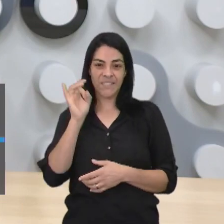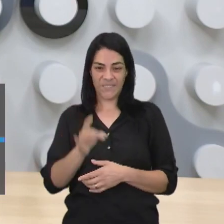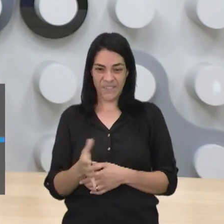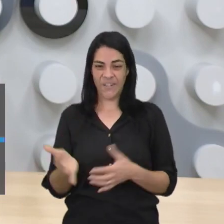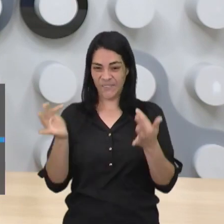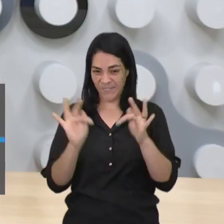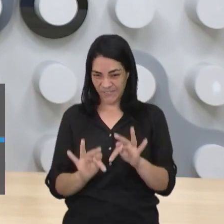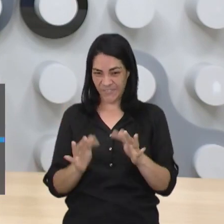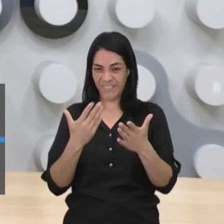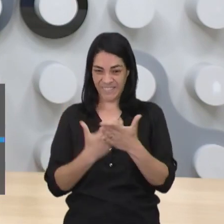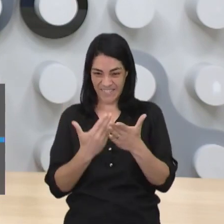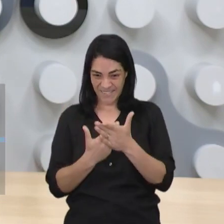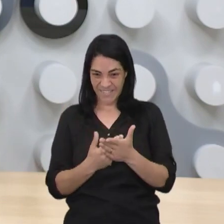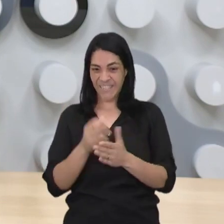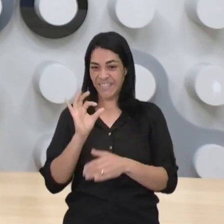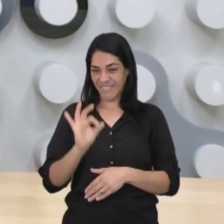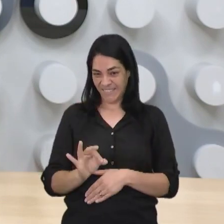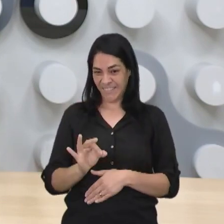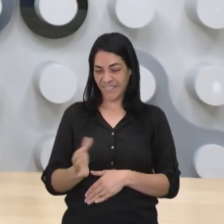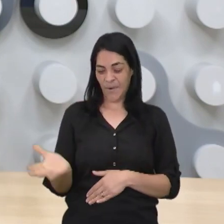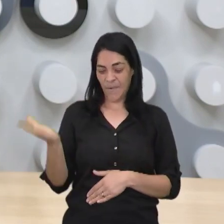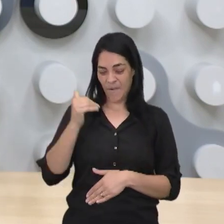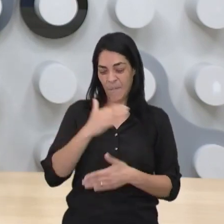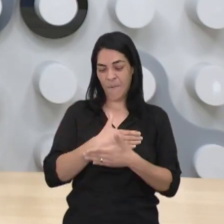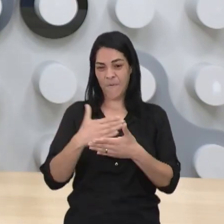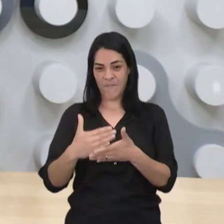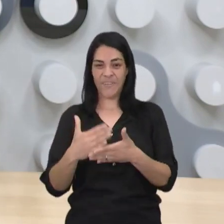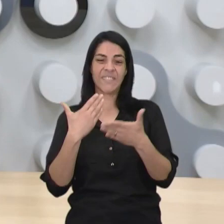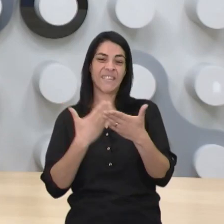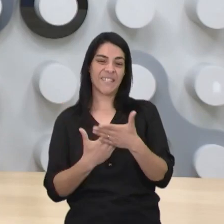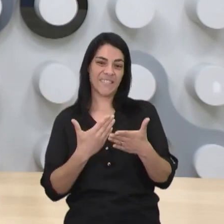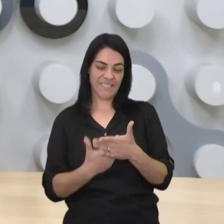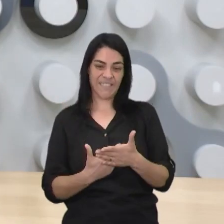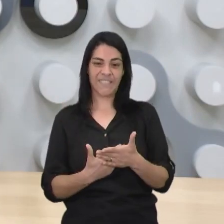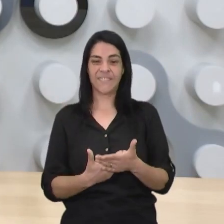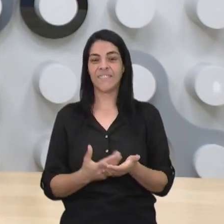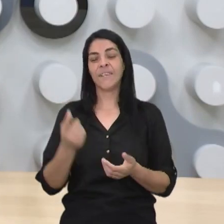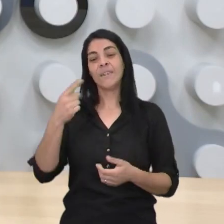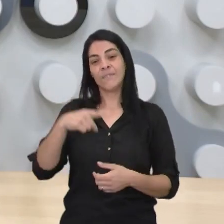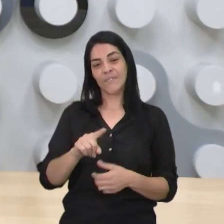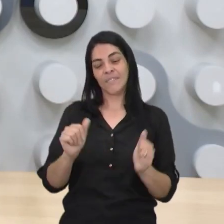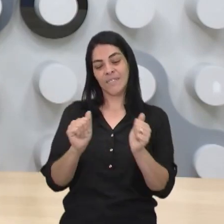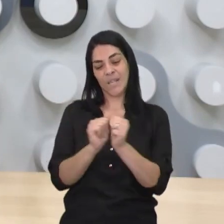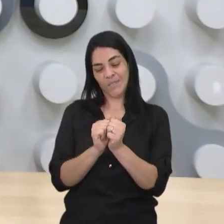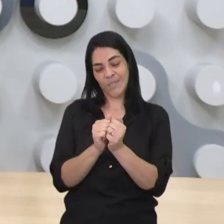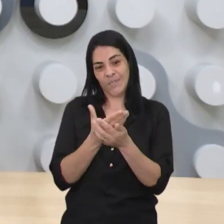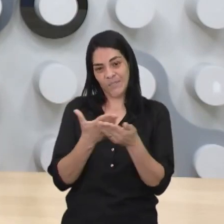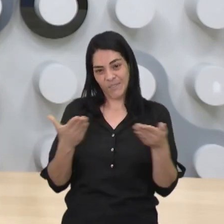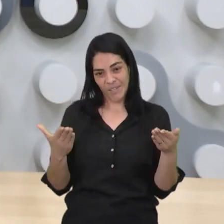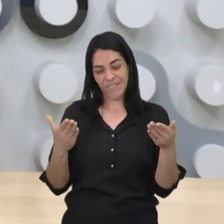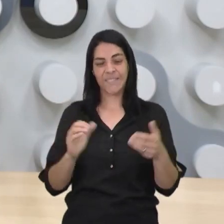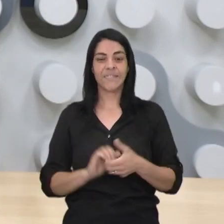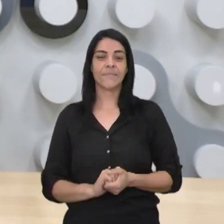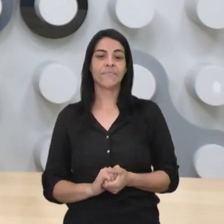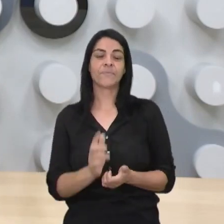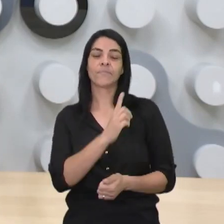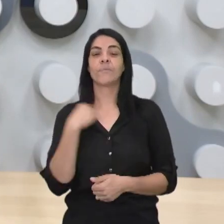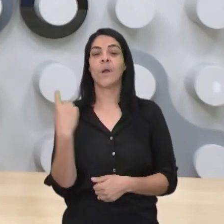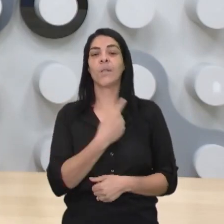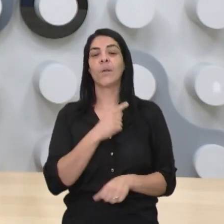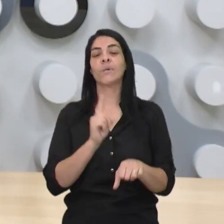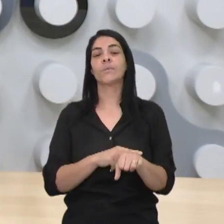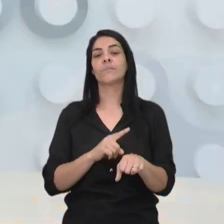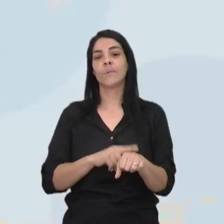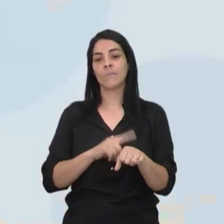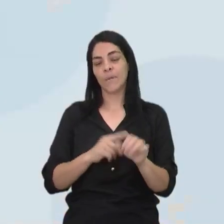certo? Bom, então vamos começar a nossa aula, já que vocês estão aqui. Bom, nosso momento, então,